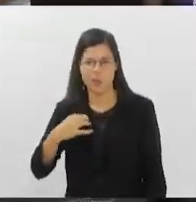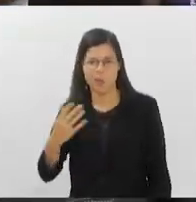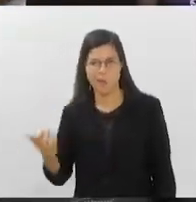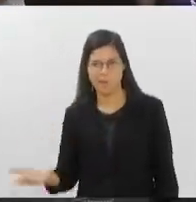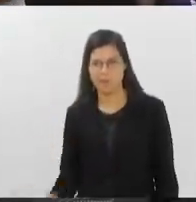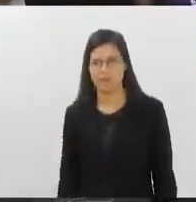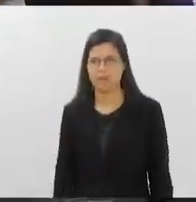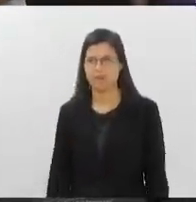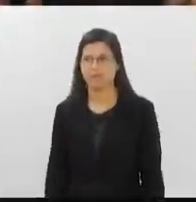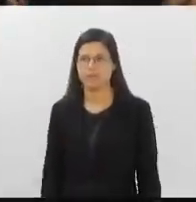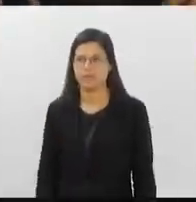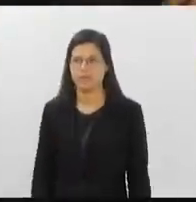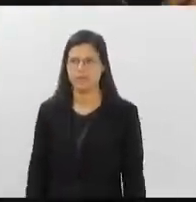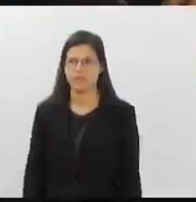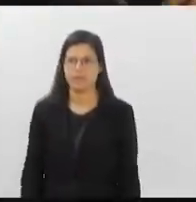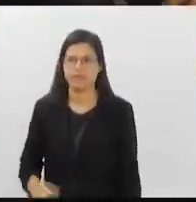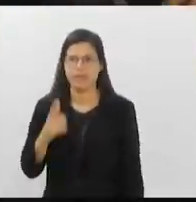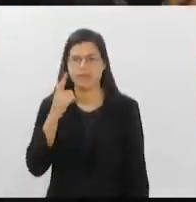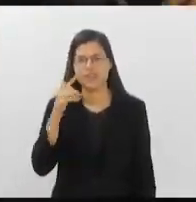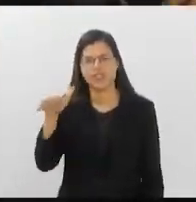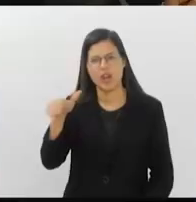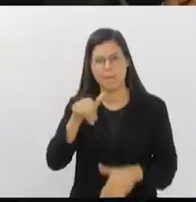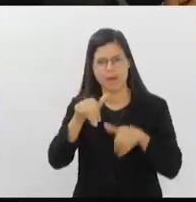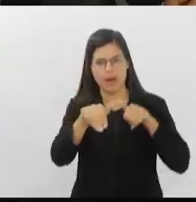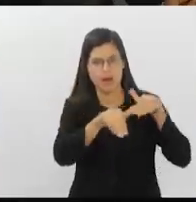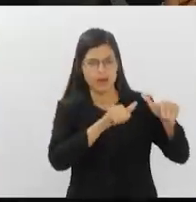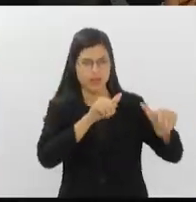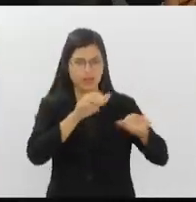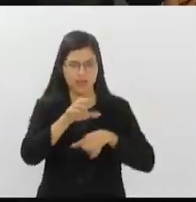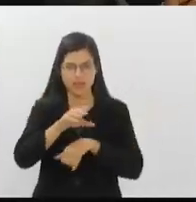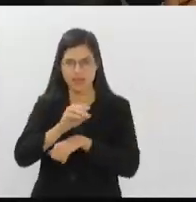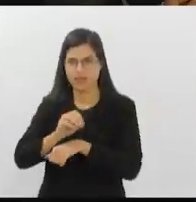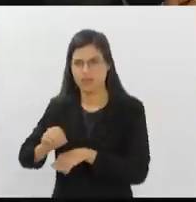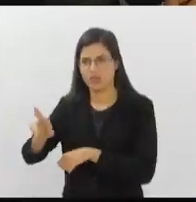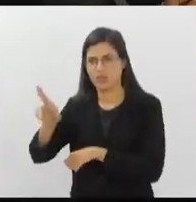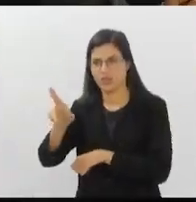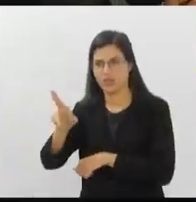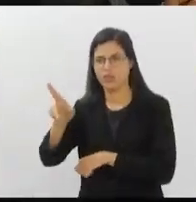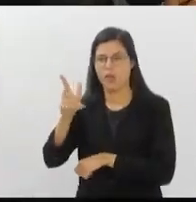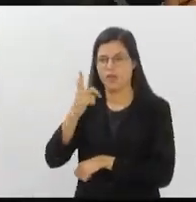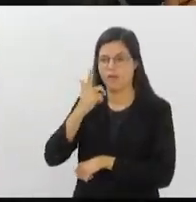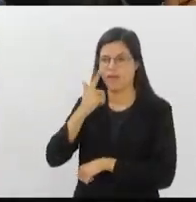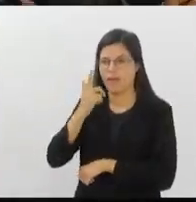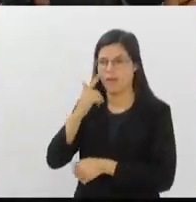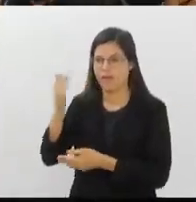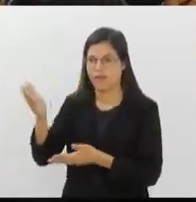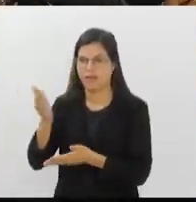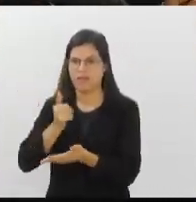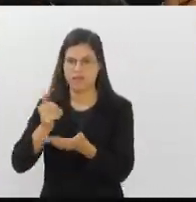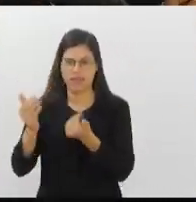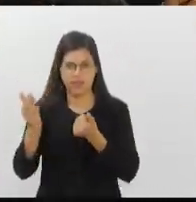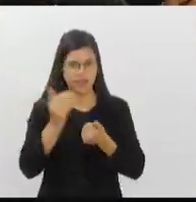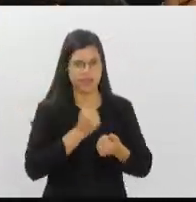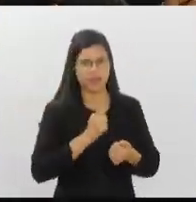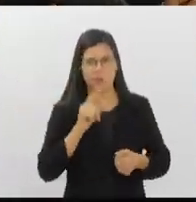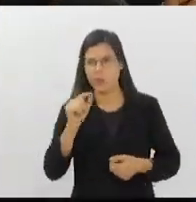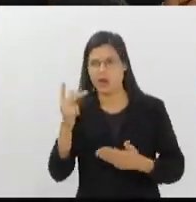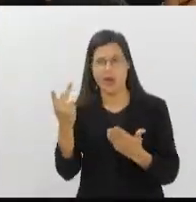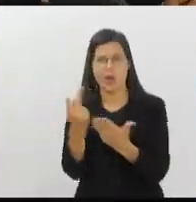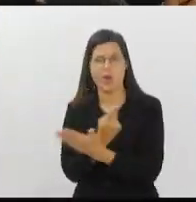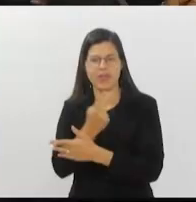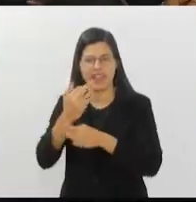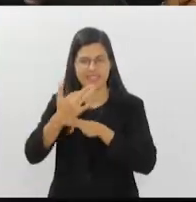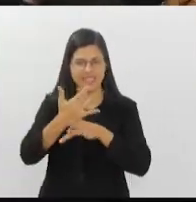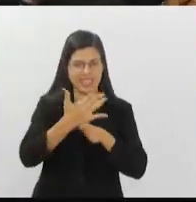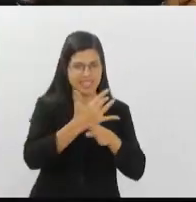ó. E a gente veio chamando a galera assim, ó. Doutor, vem ver o que acontece na